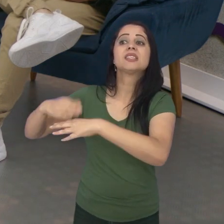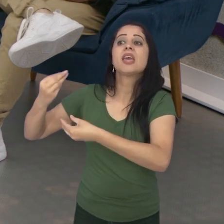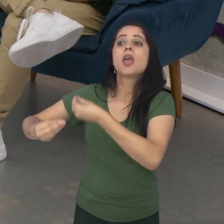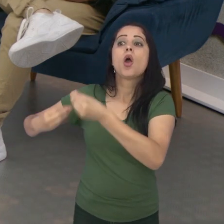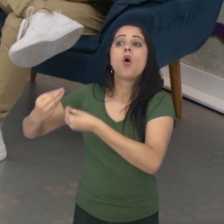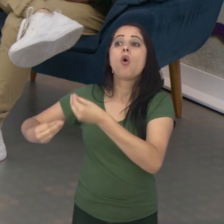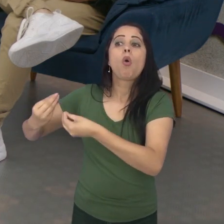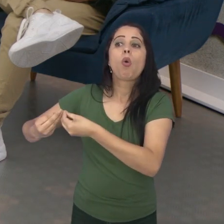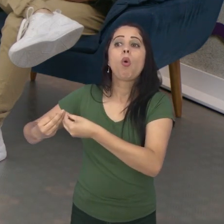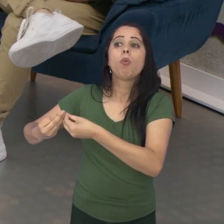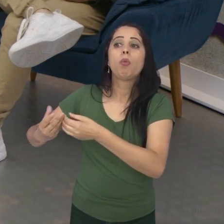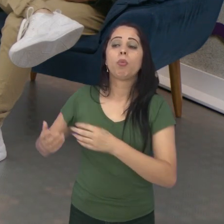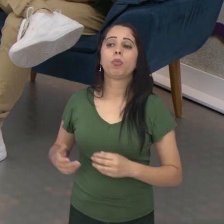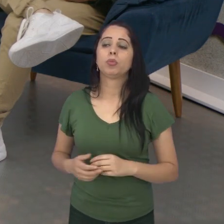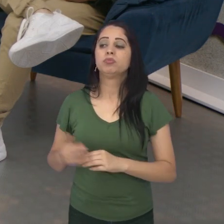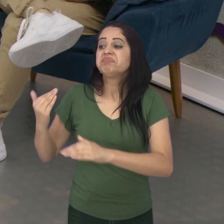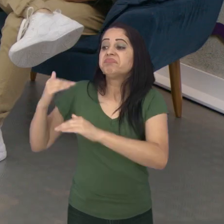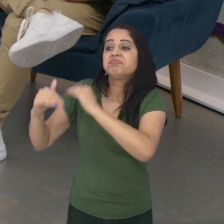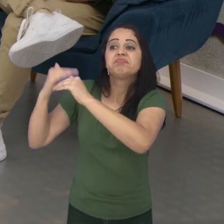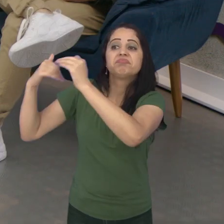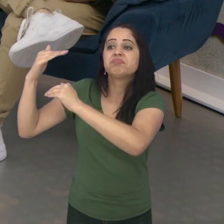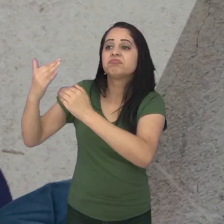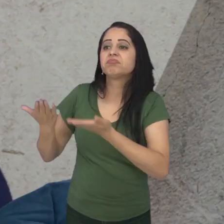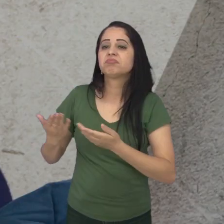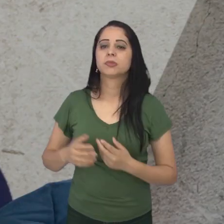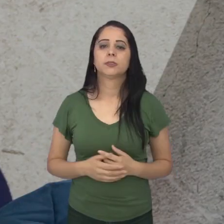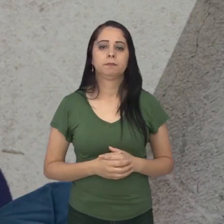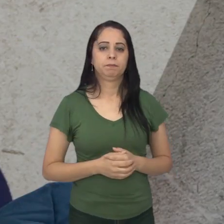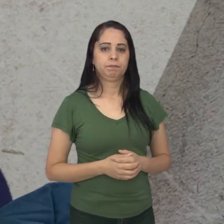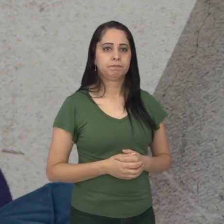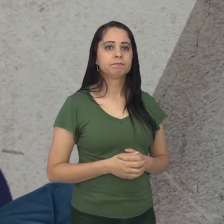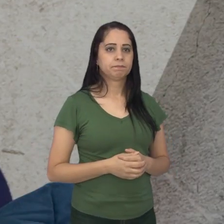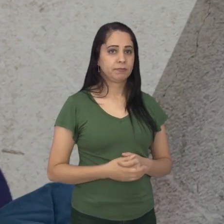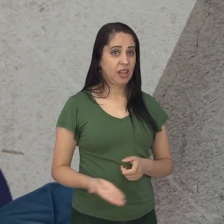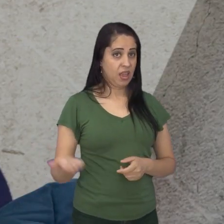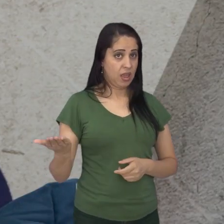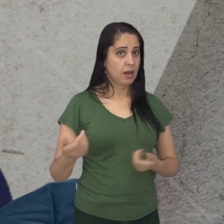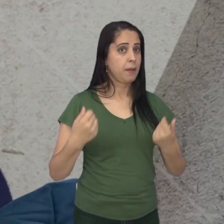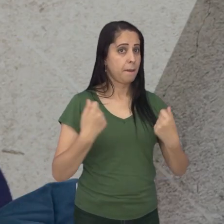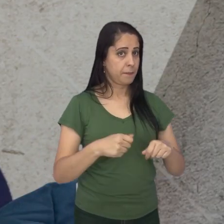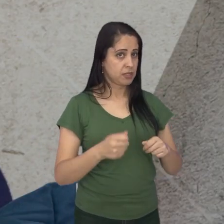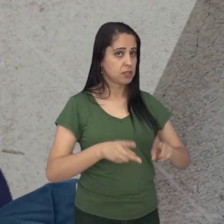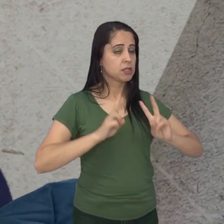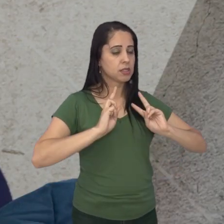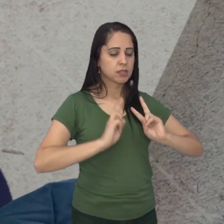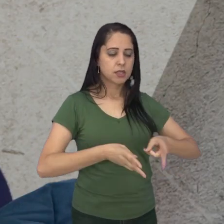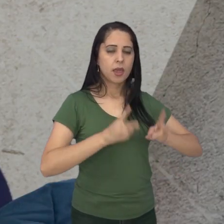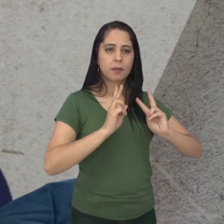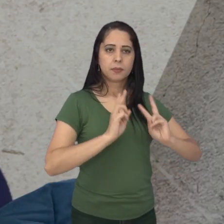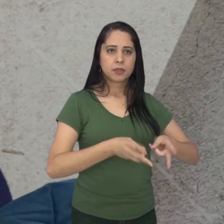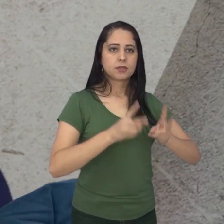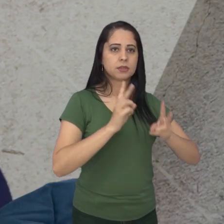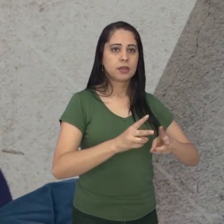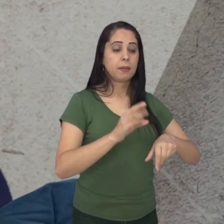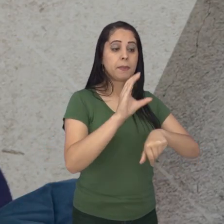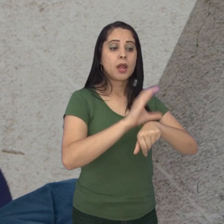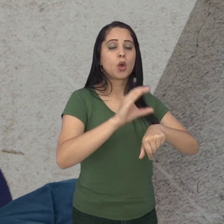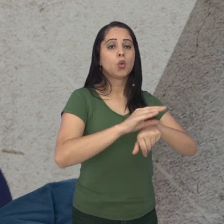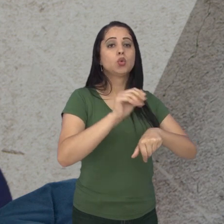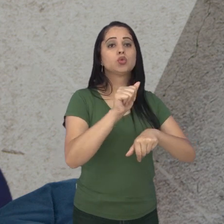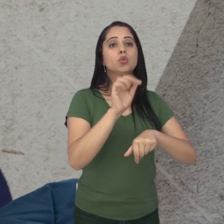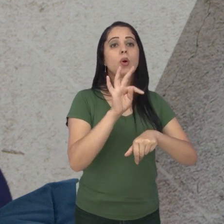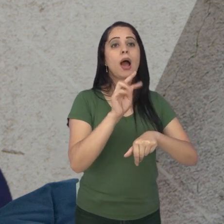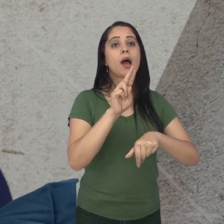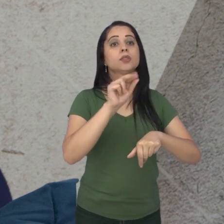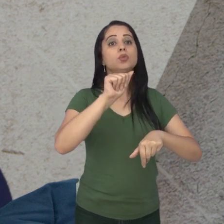ele buscar e crescer no mercado? Então, daí ele tem que buscar uma qualificação mais específica para essa